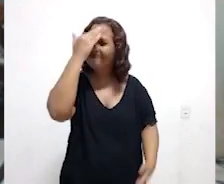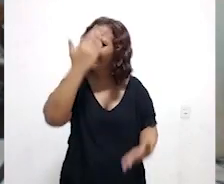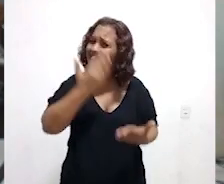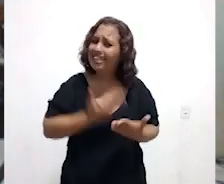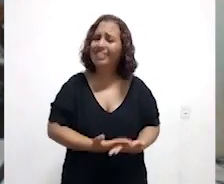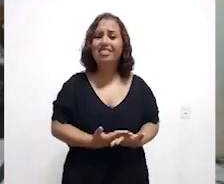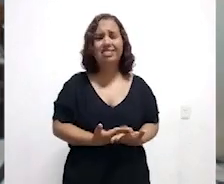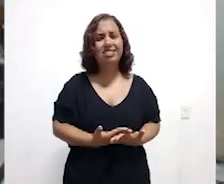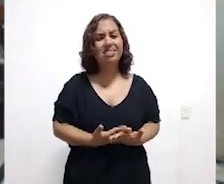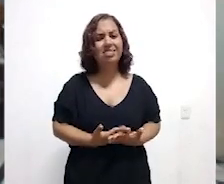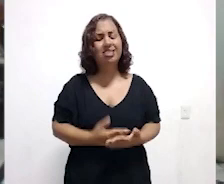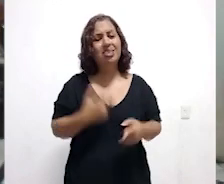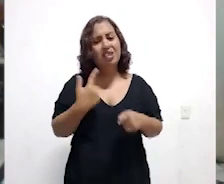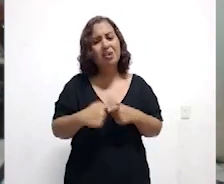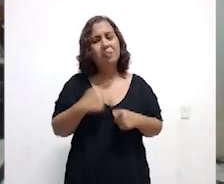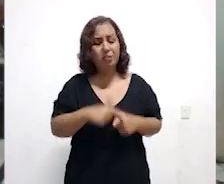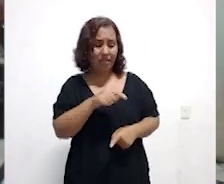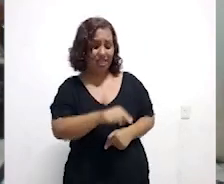porque isso aí,